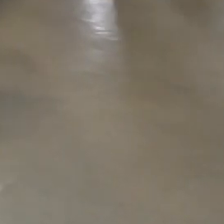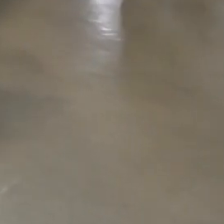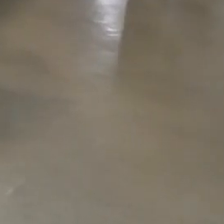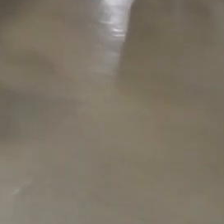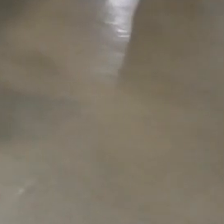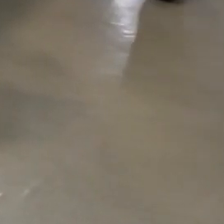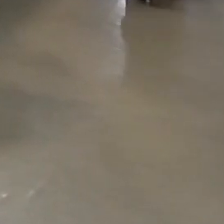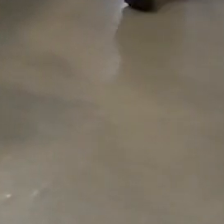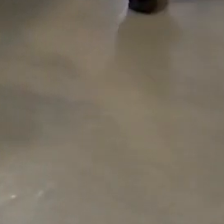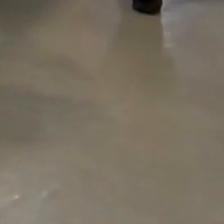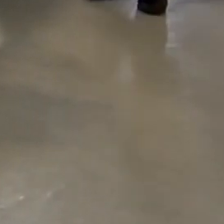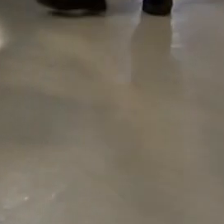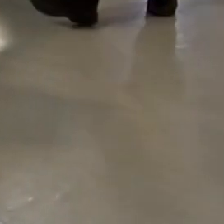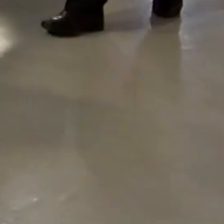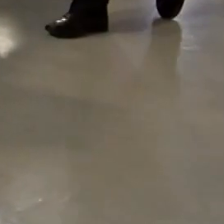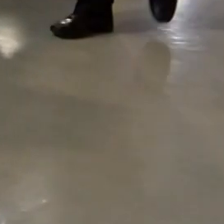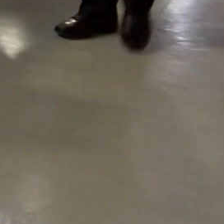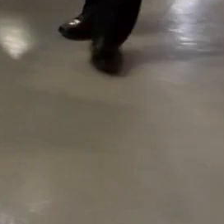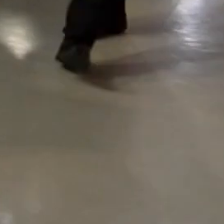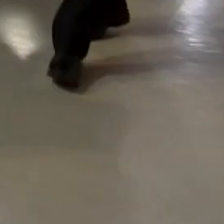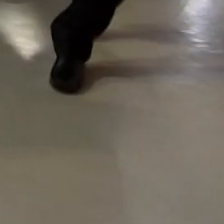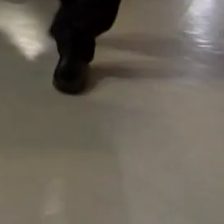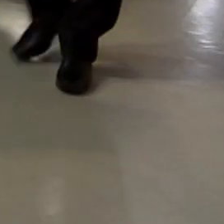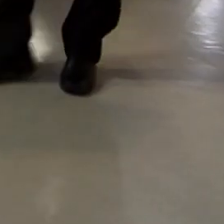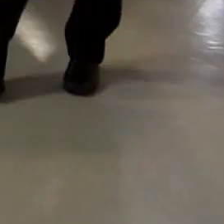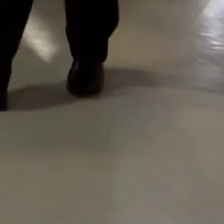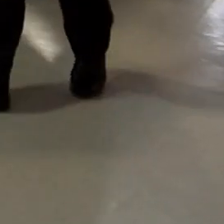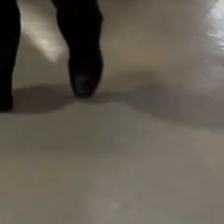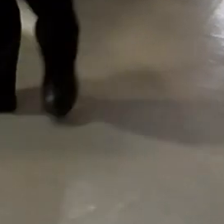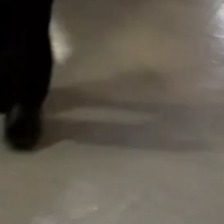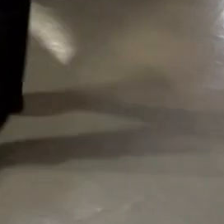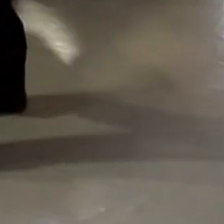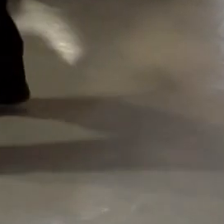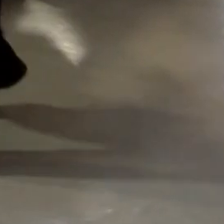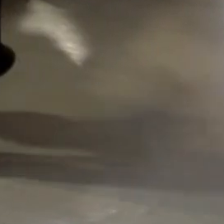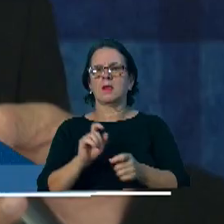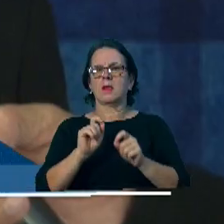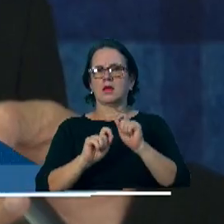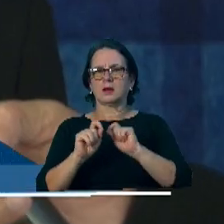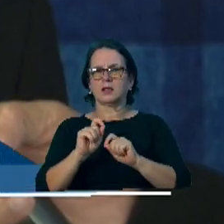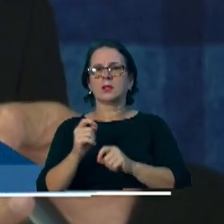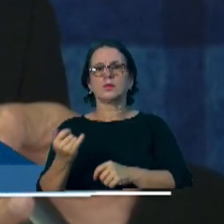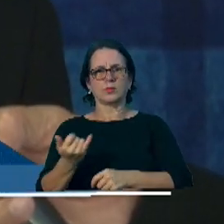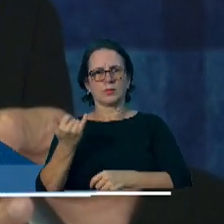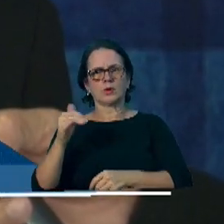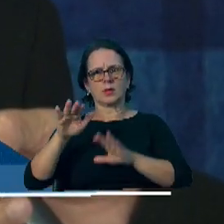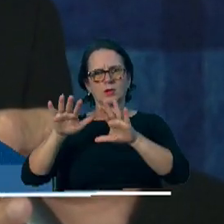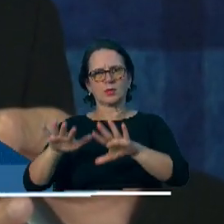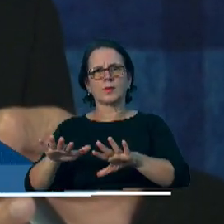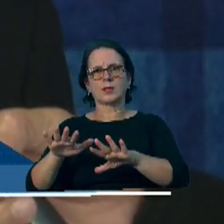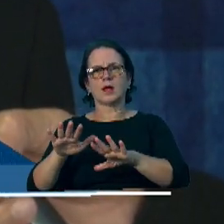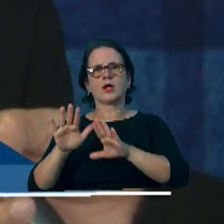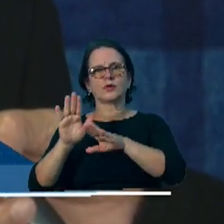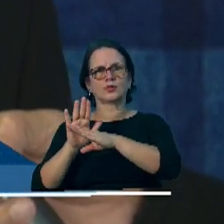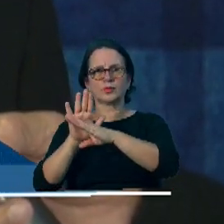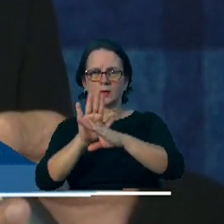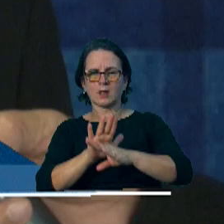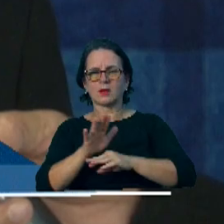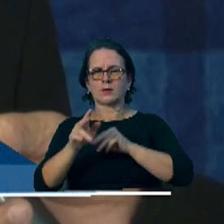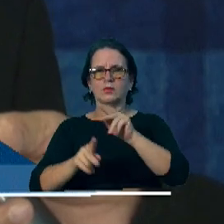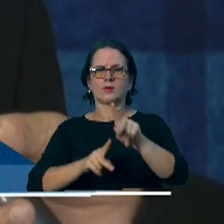trata de um requerimento importante de um equipamento aonde será De grande valia para atender nossa população